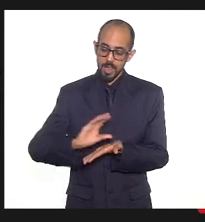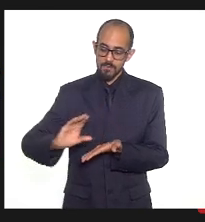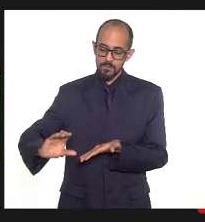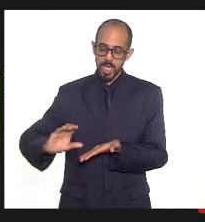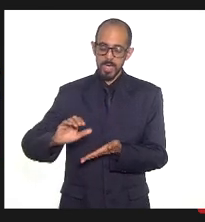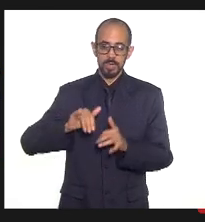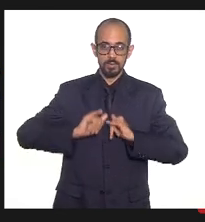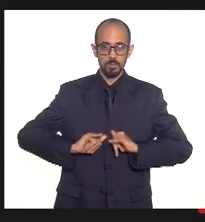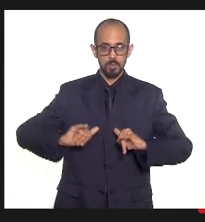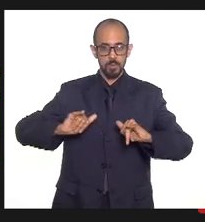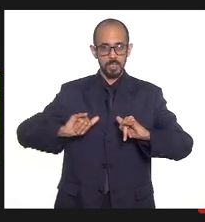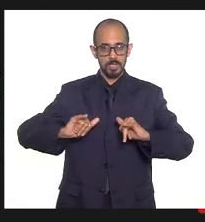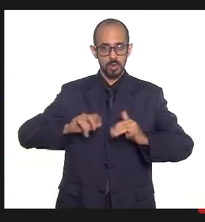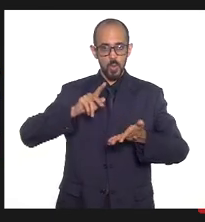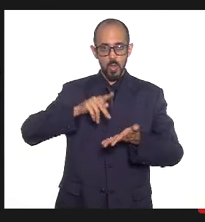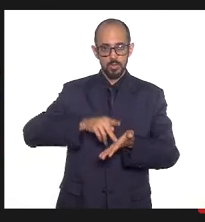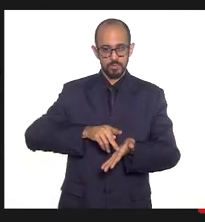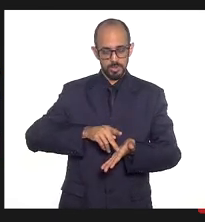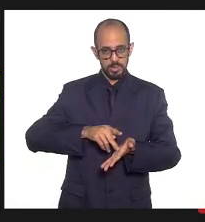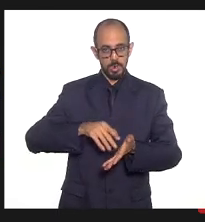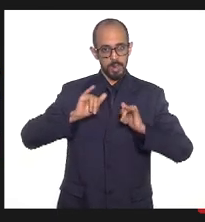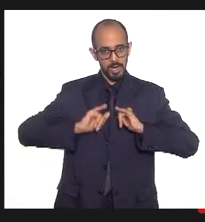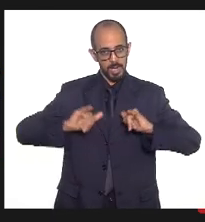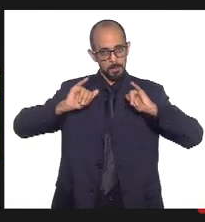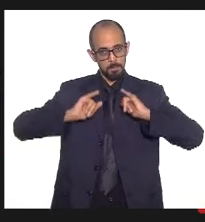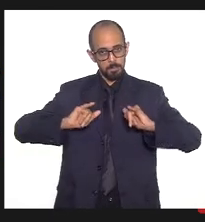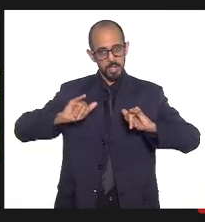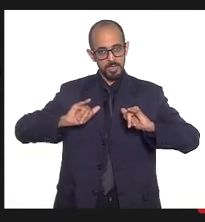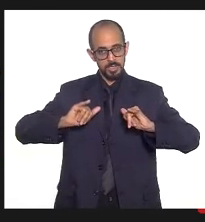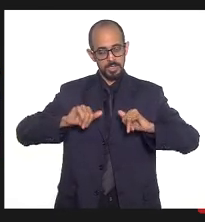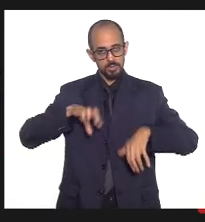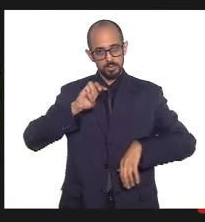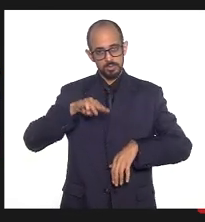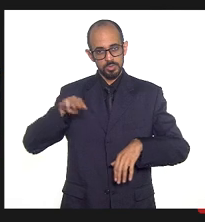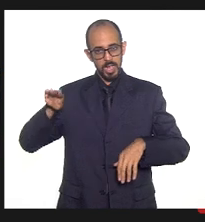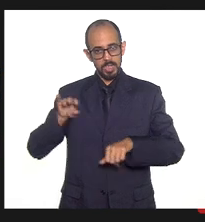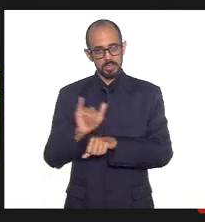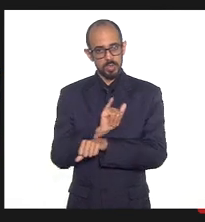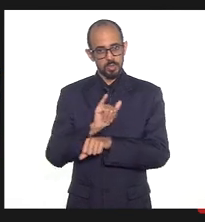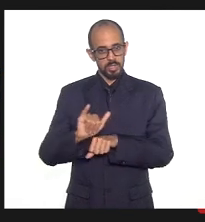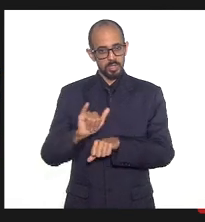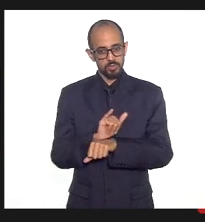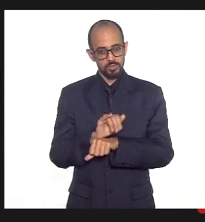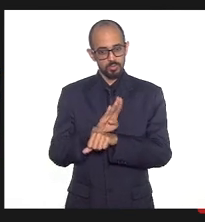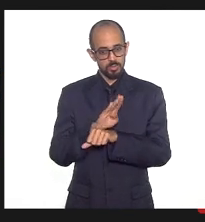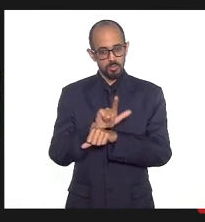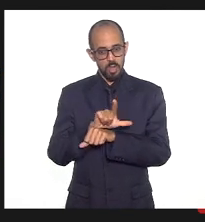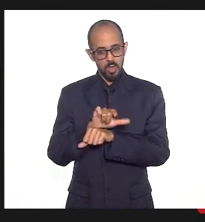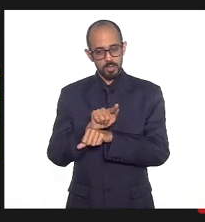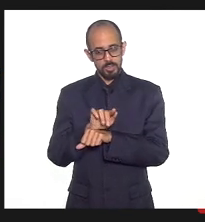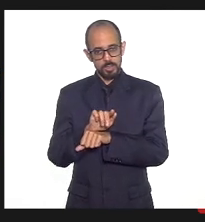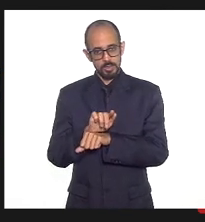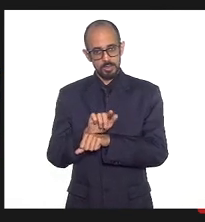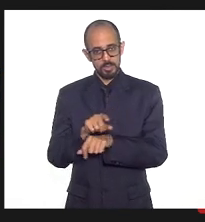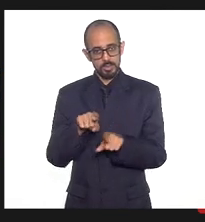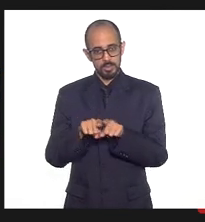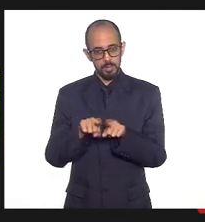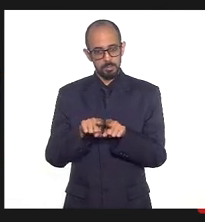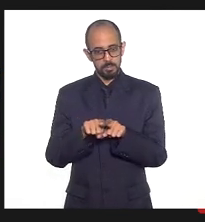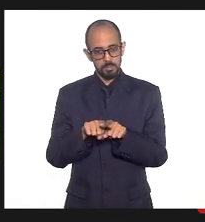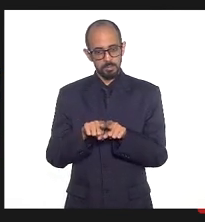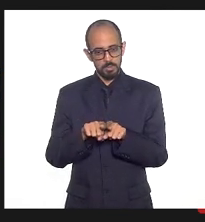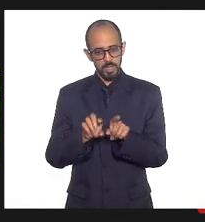oficial para a campanha, para os sites alternativos, para os blogs, para os sítios,